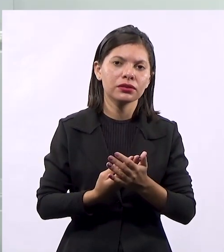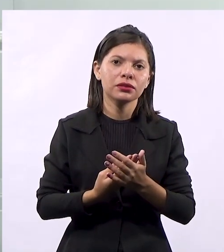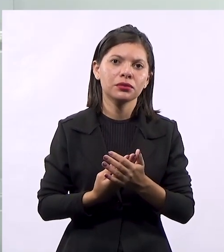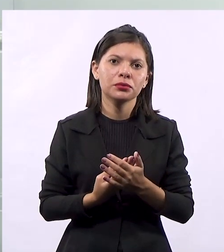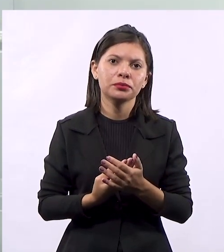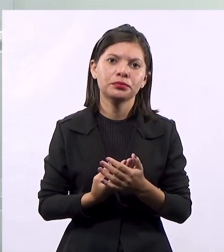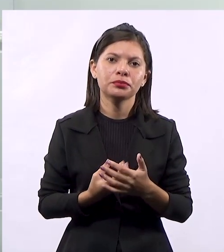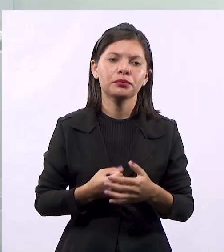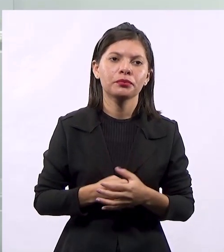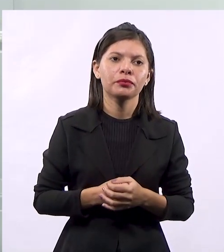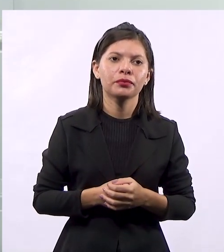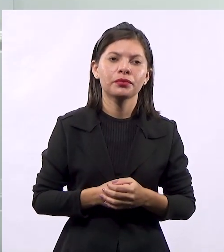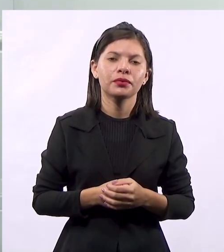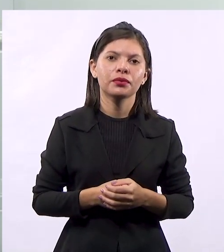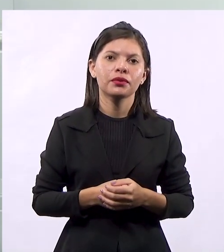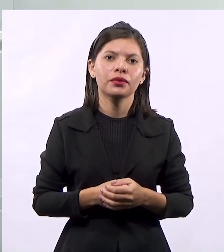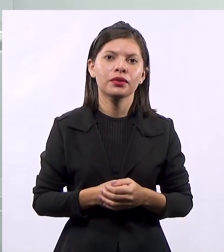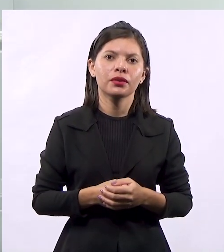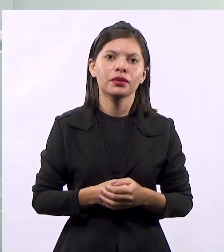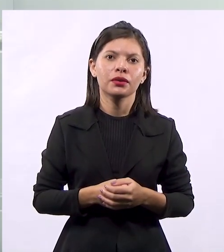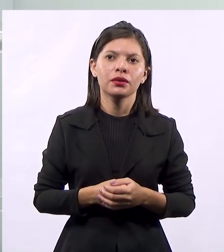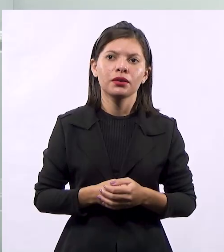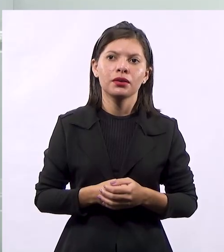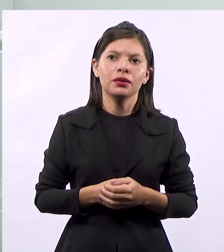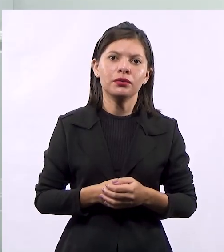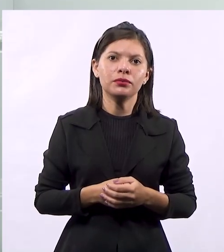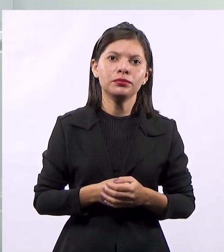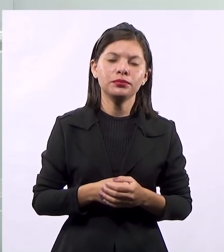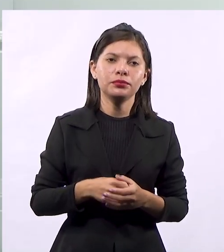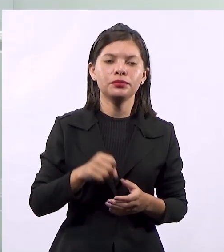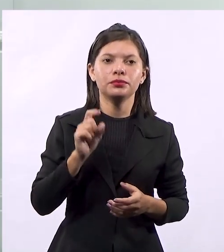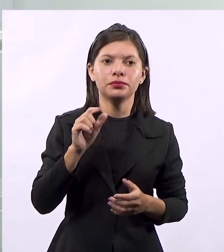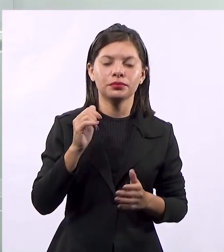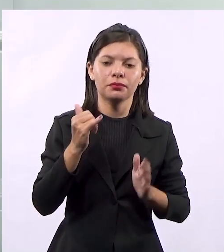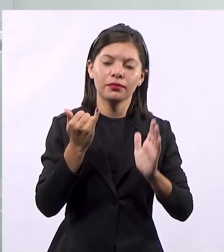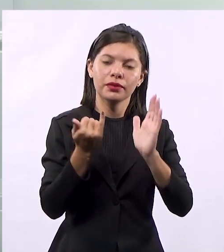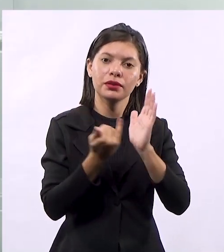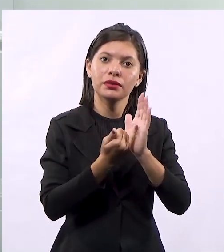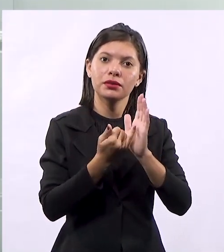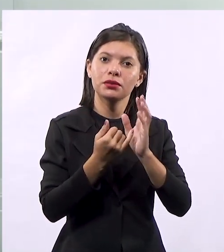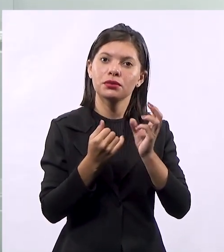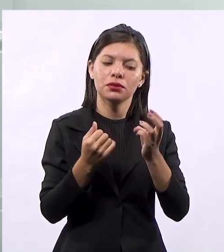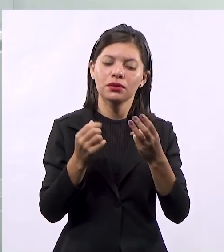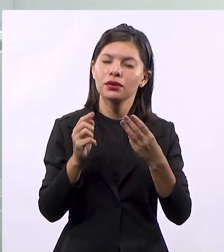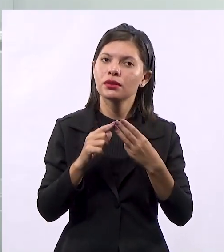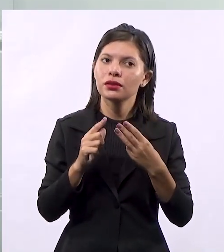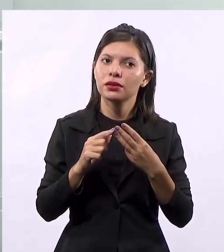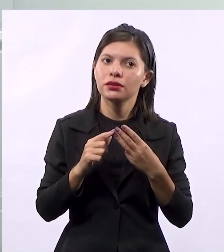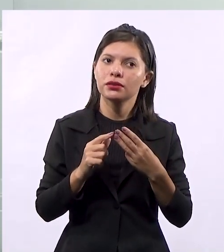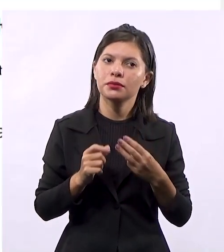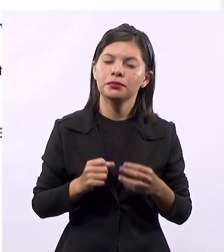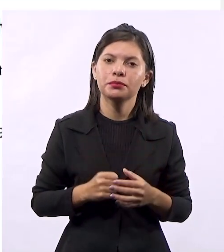diferentes estruturas de funcionamento para o sistema de aprendizagem, para o sistema de ensino.